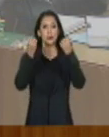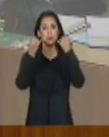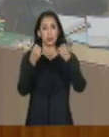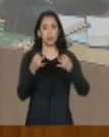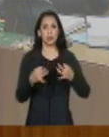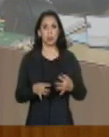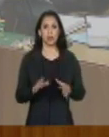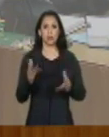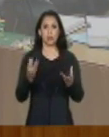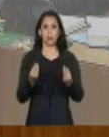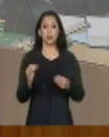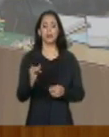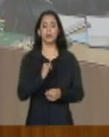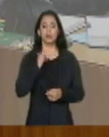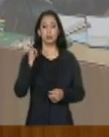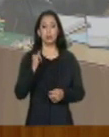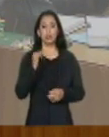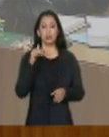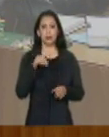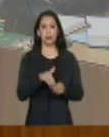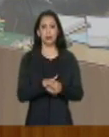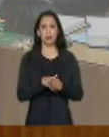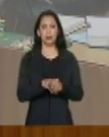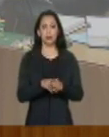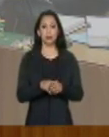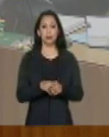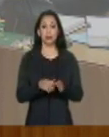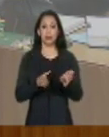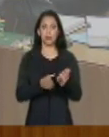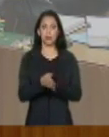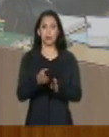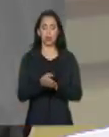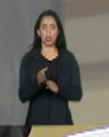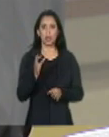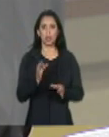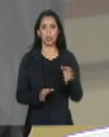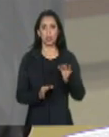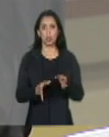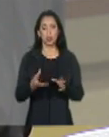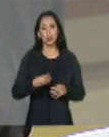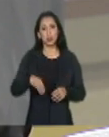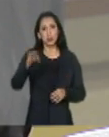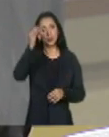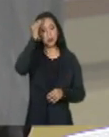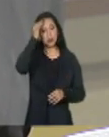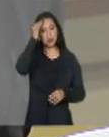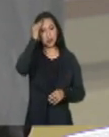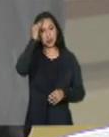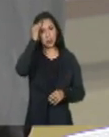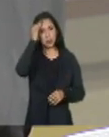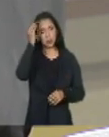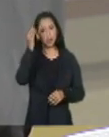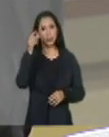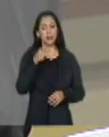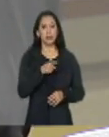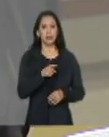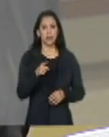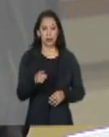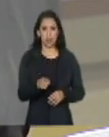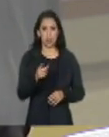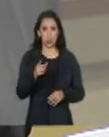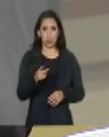voto de Vossa Excelência. Ministro Luiz Fux. Então, pelo que eu entendi, Vossa Excelência assenta dentro do